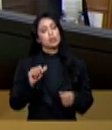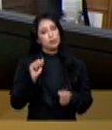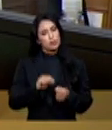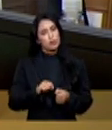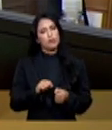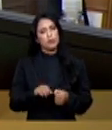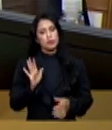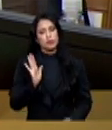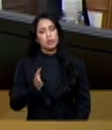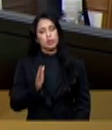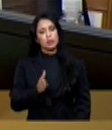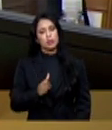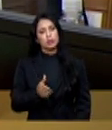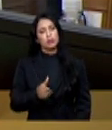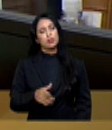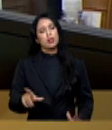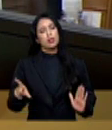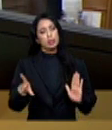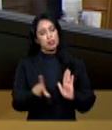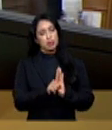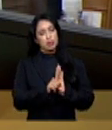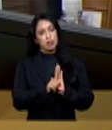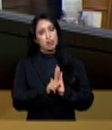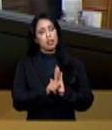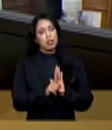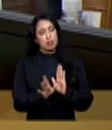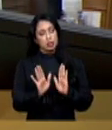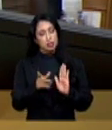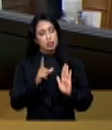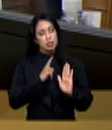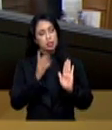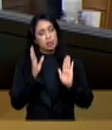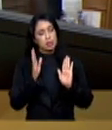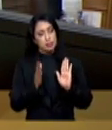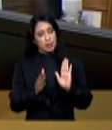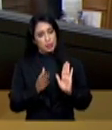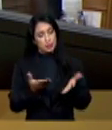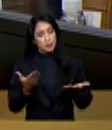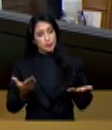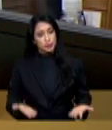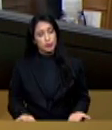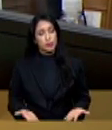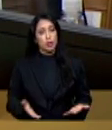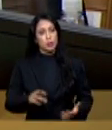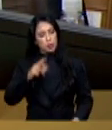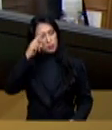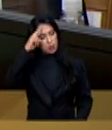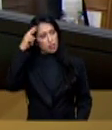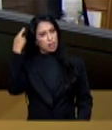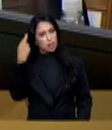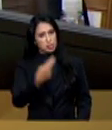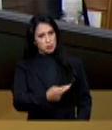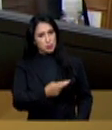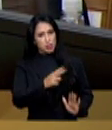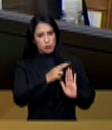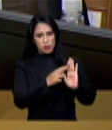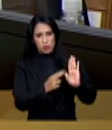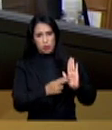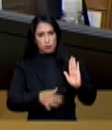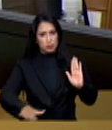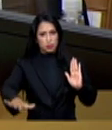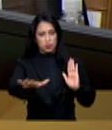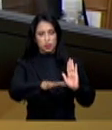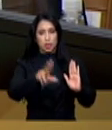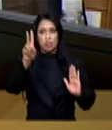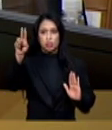estabelecidos nos termos da Lei então de Regência ressalto que o respeito as normativas Gerais